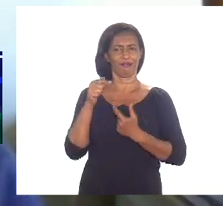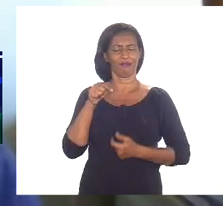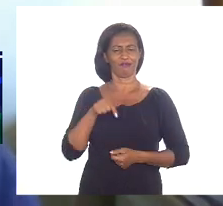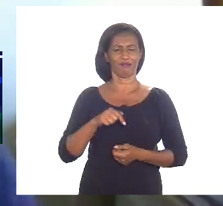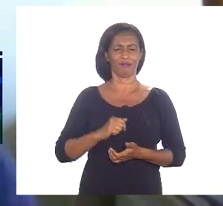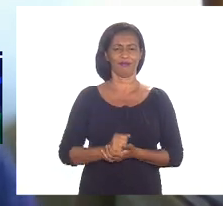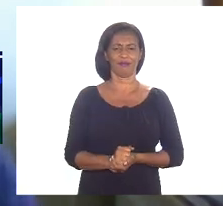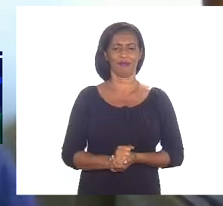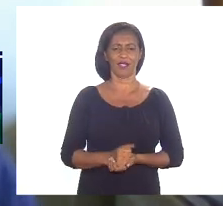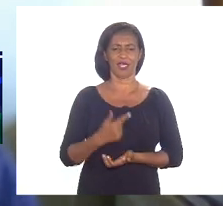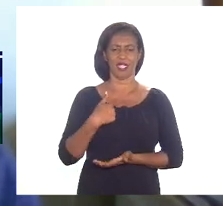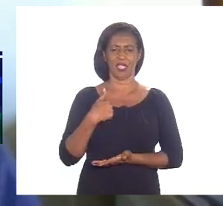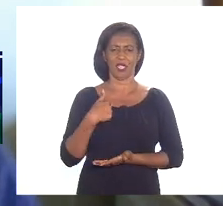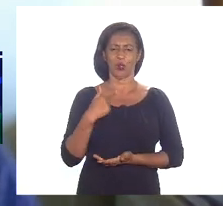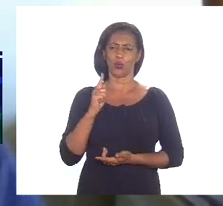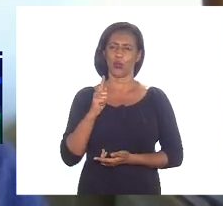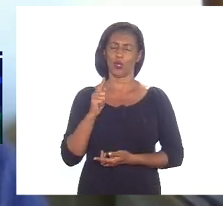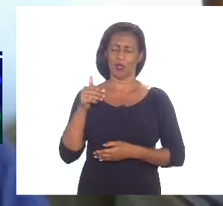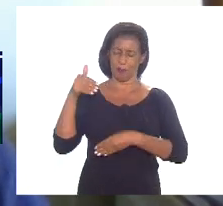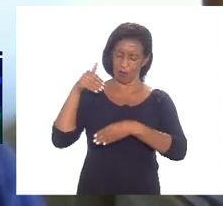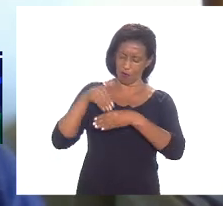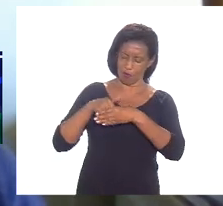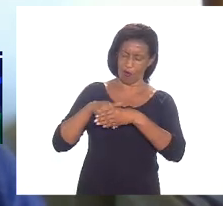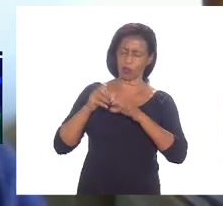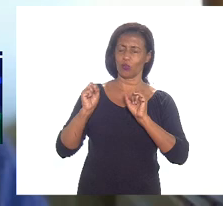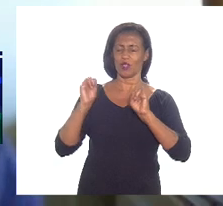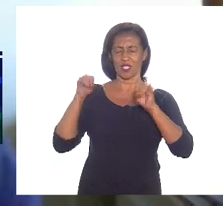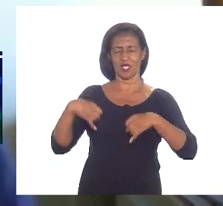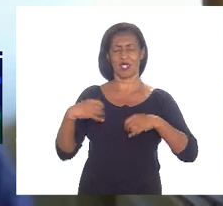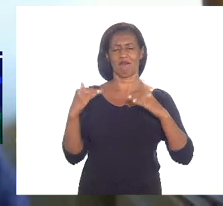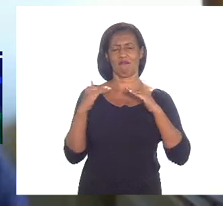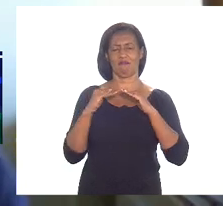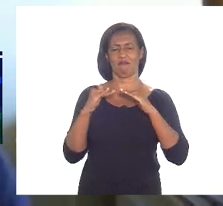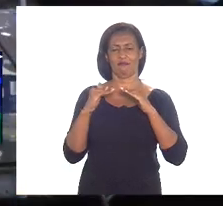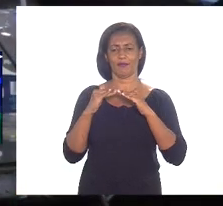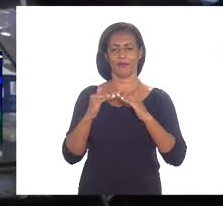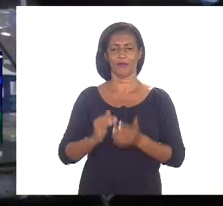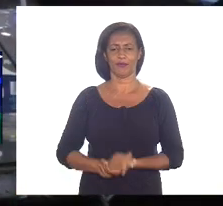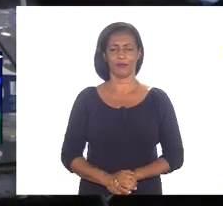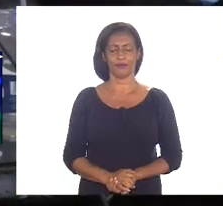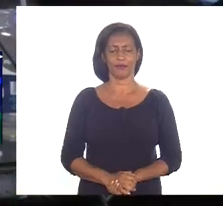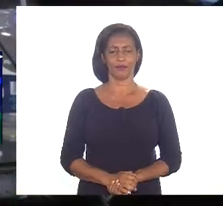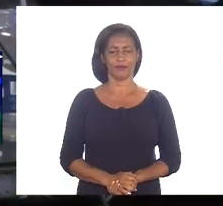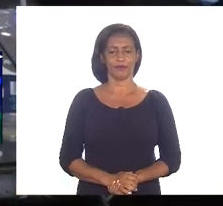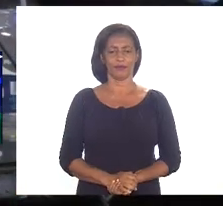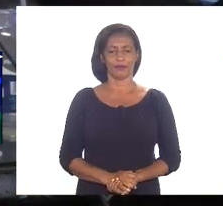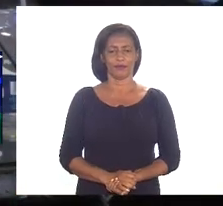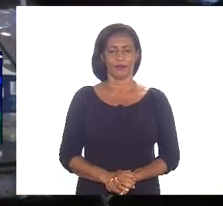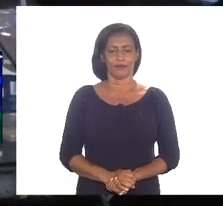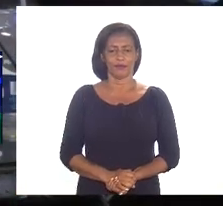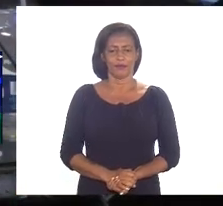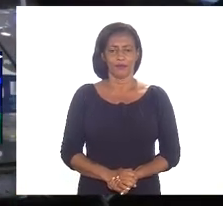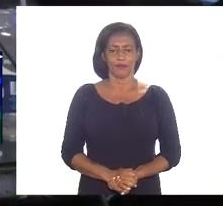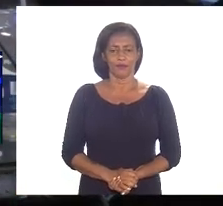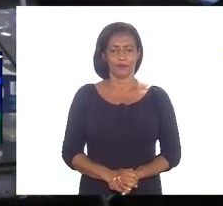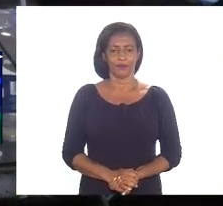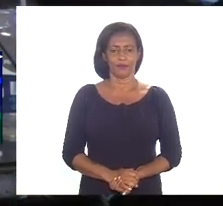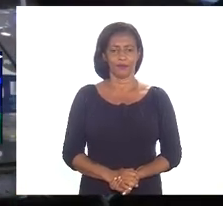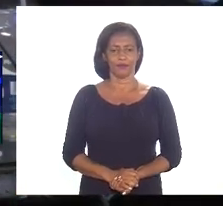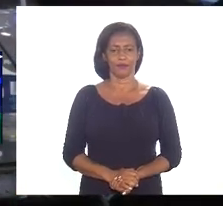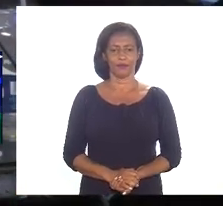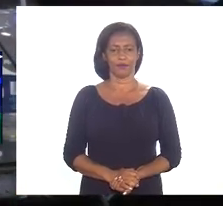do Rio de Janeiro não tô aqui a cidadão do meu voto sim voto favorável Deputado Luiz Paulo Deputado